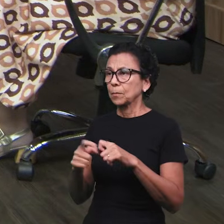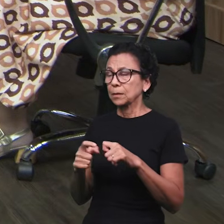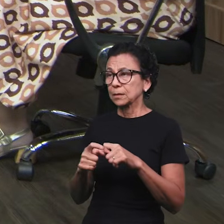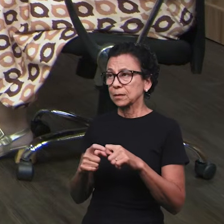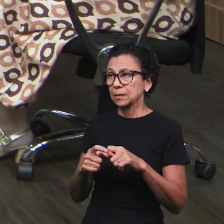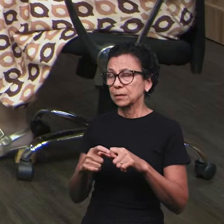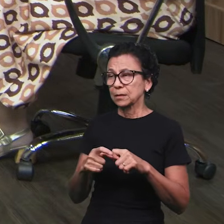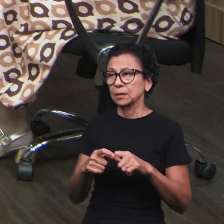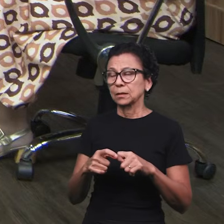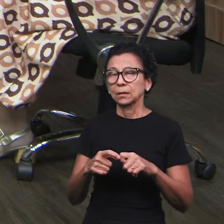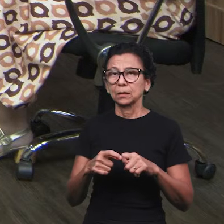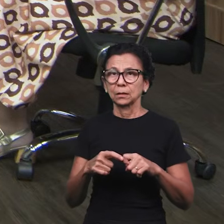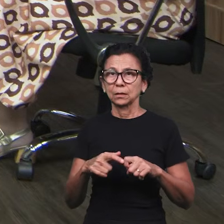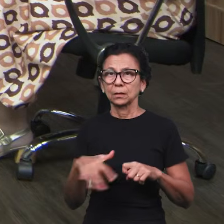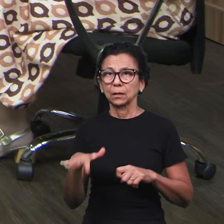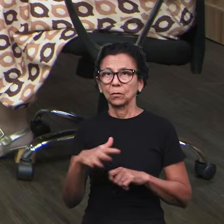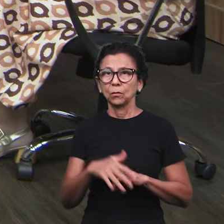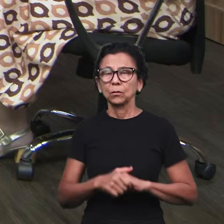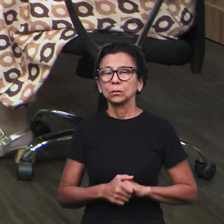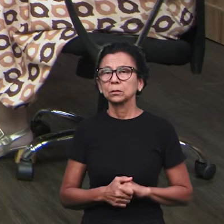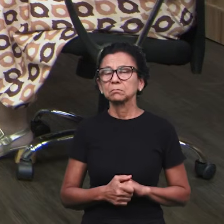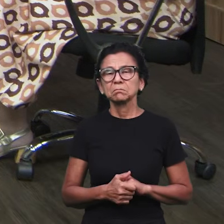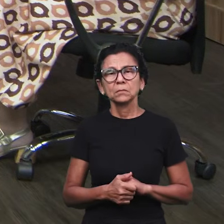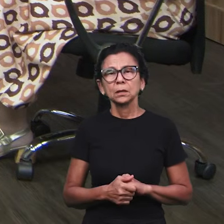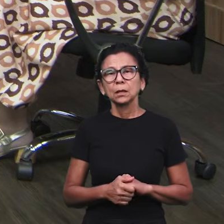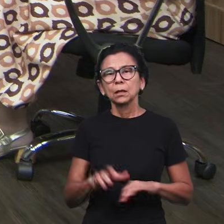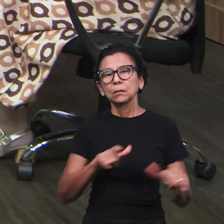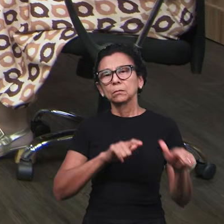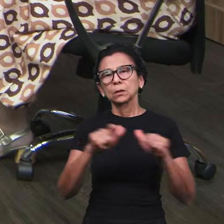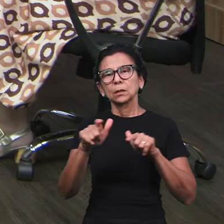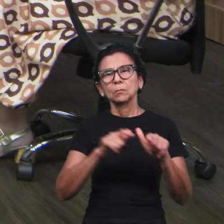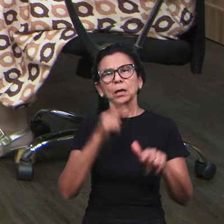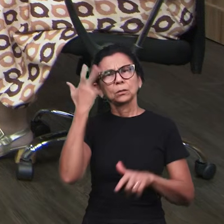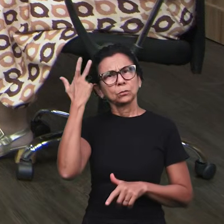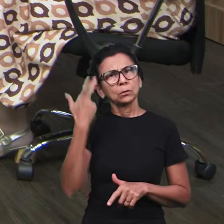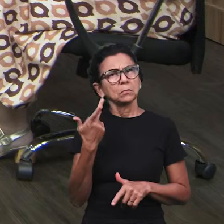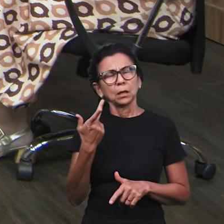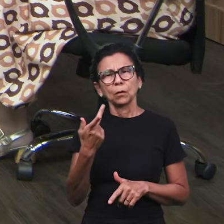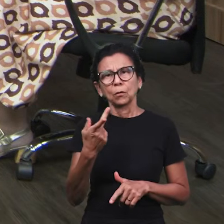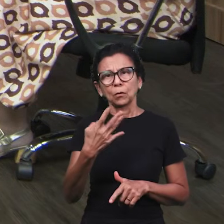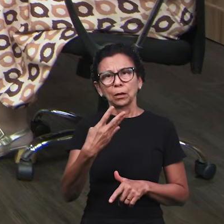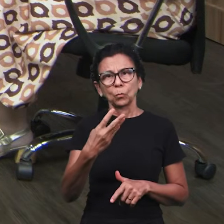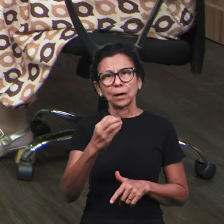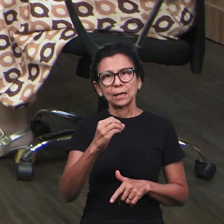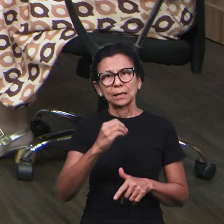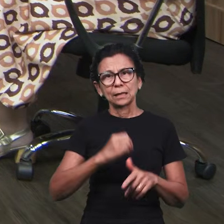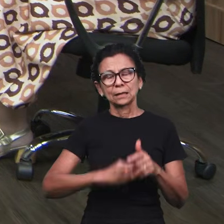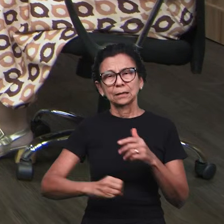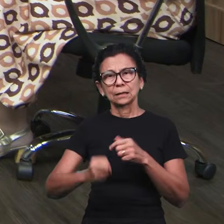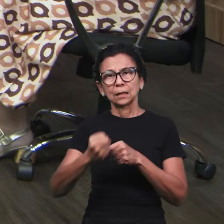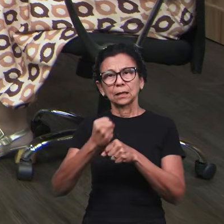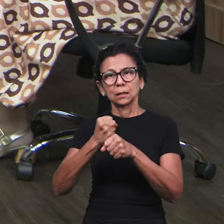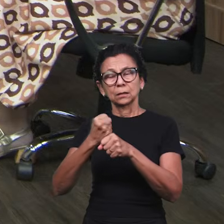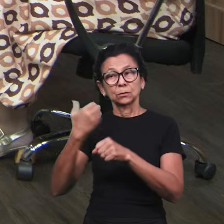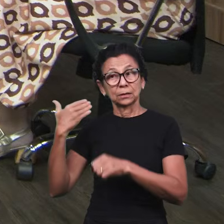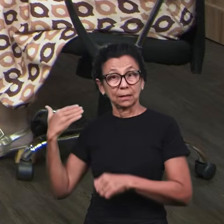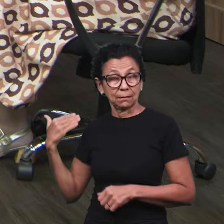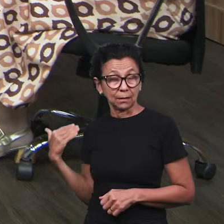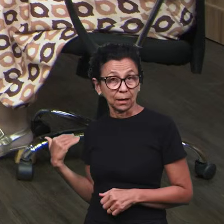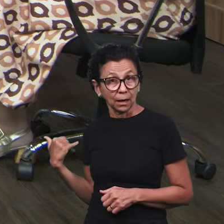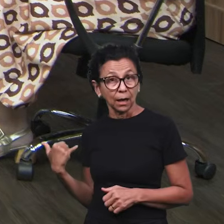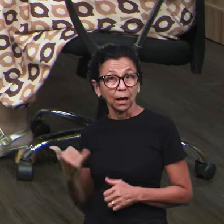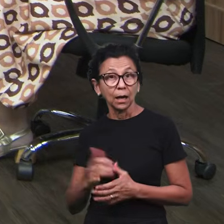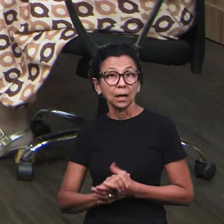uma atividade como outra qualquer, né? Há 40 anos atrás, nós olhávamos para os médicos